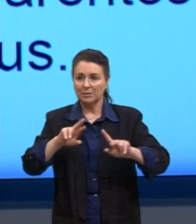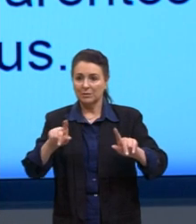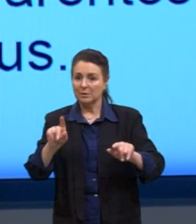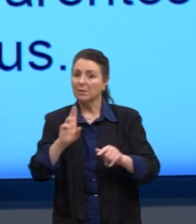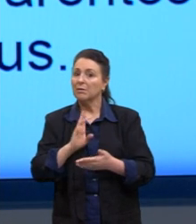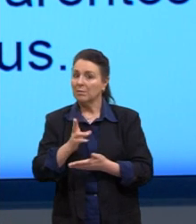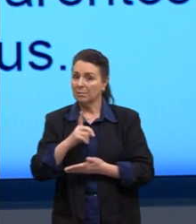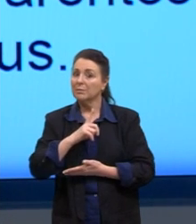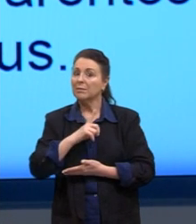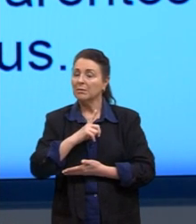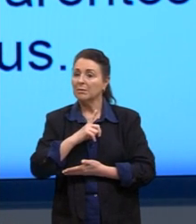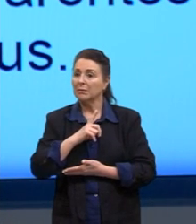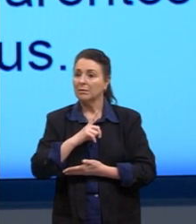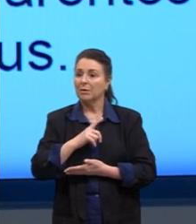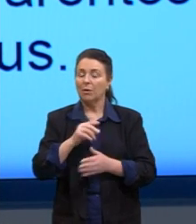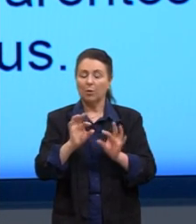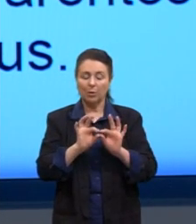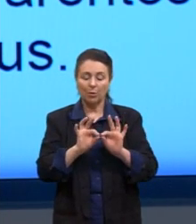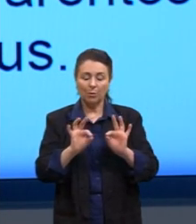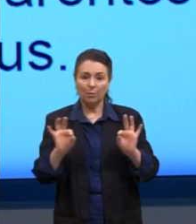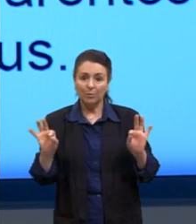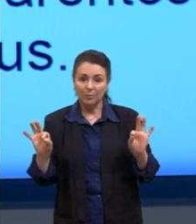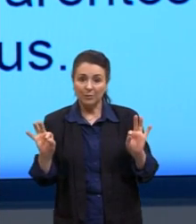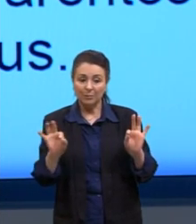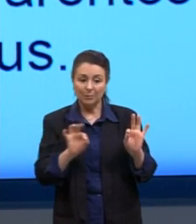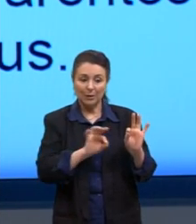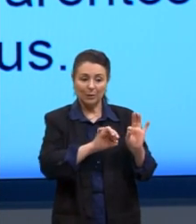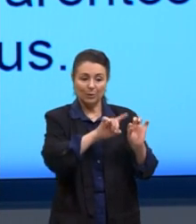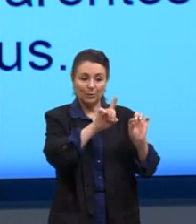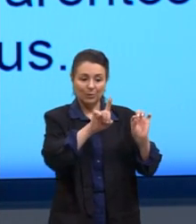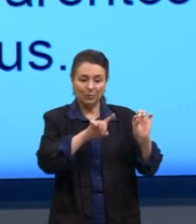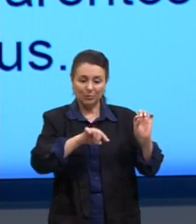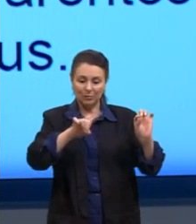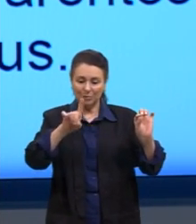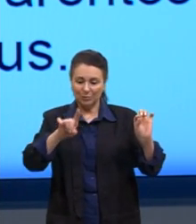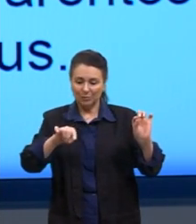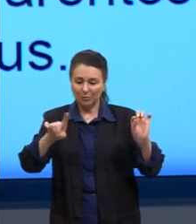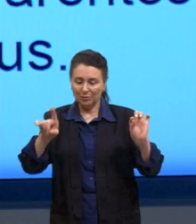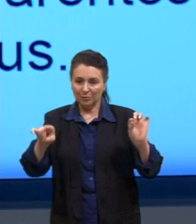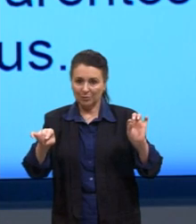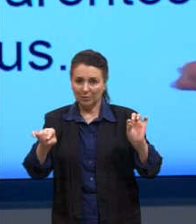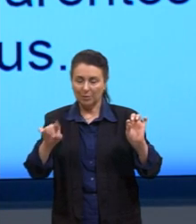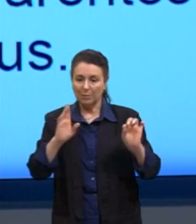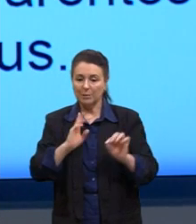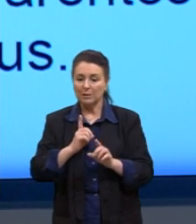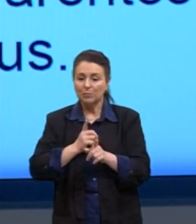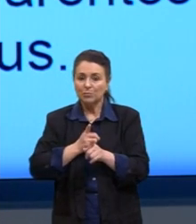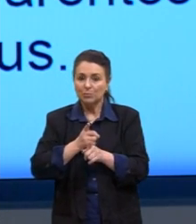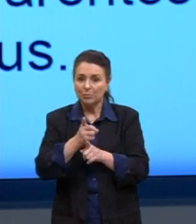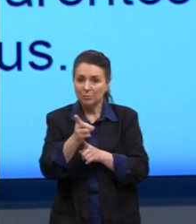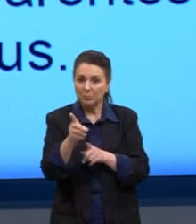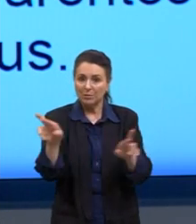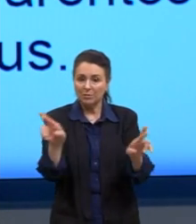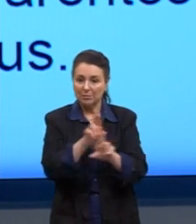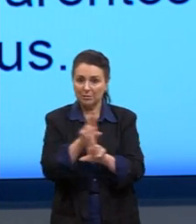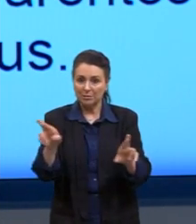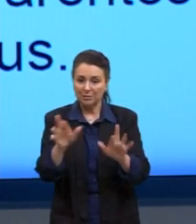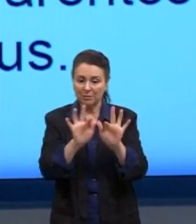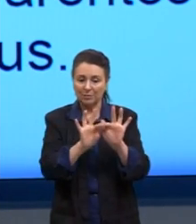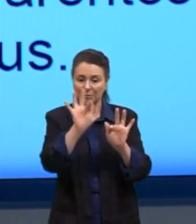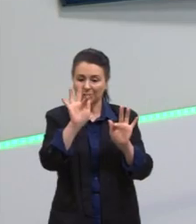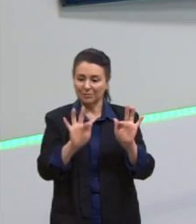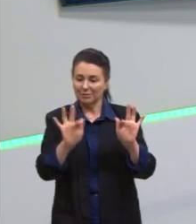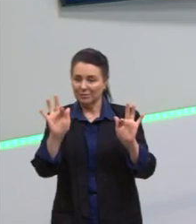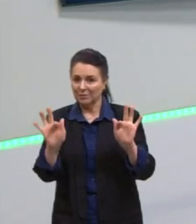tá em comprimento de onda certo esse valor aqui mas ele está diretamente relacionado com a frequência